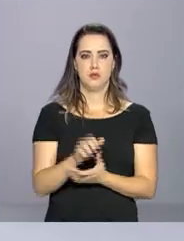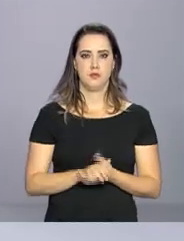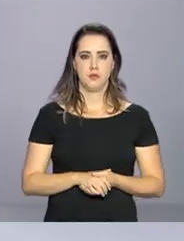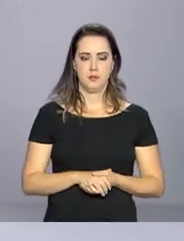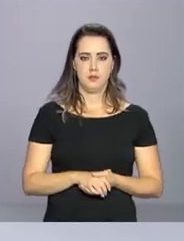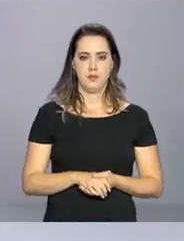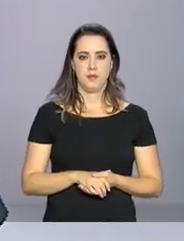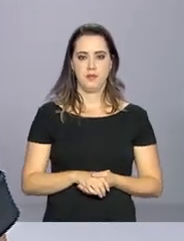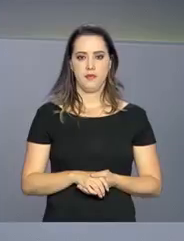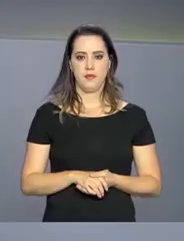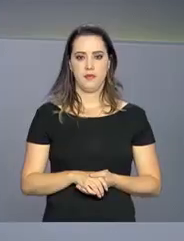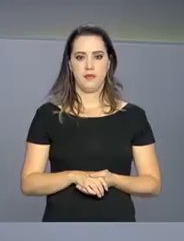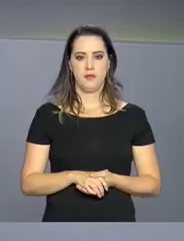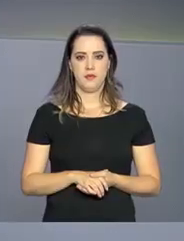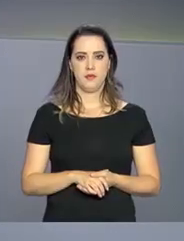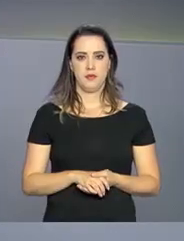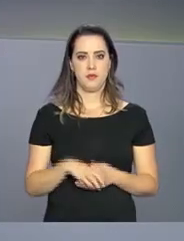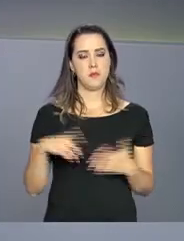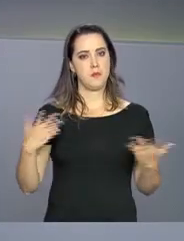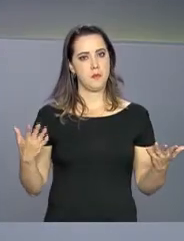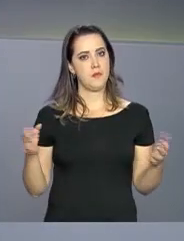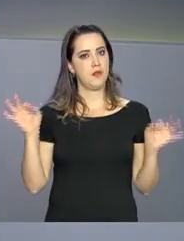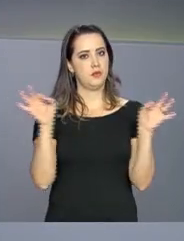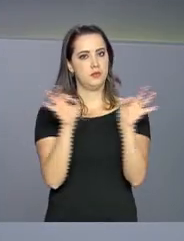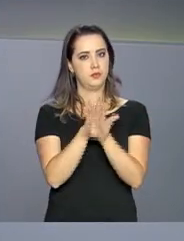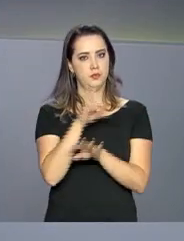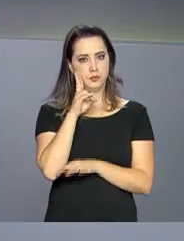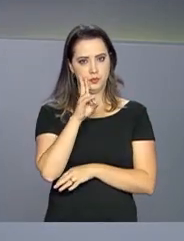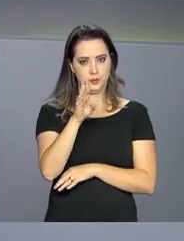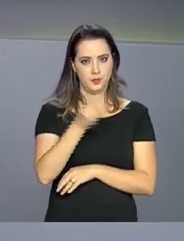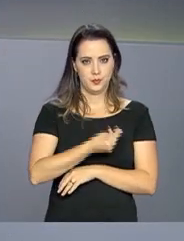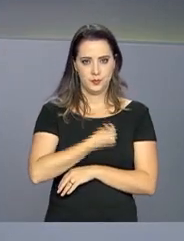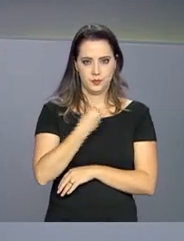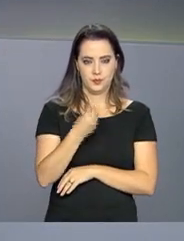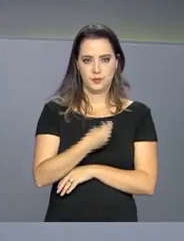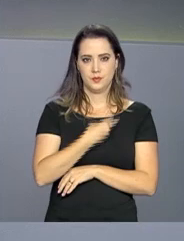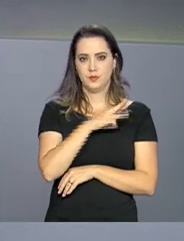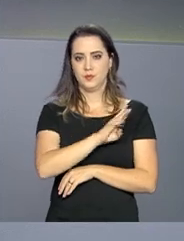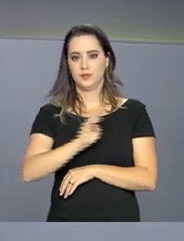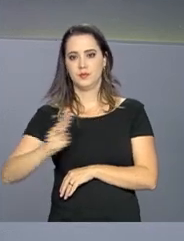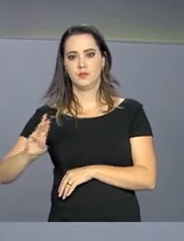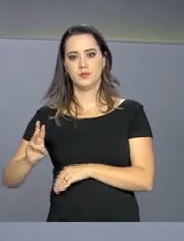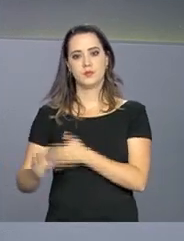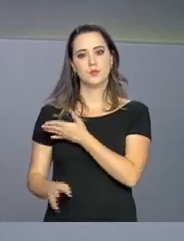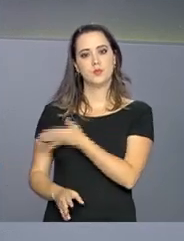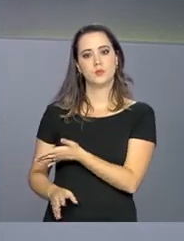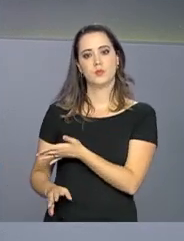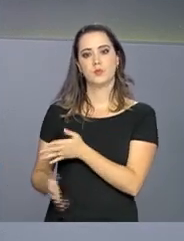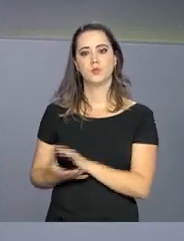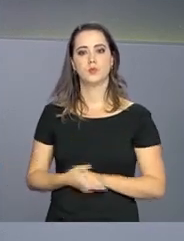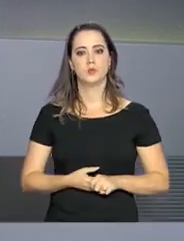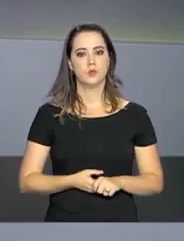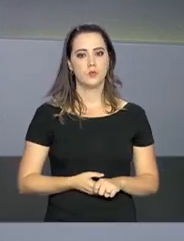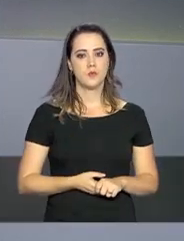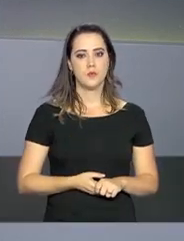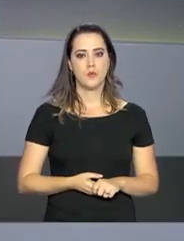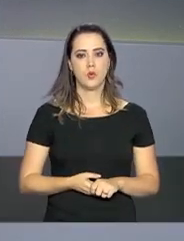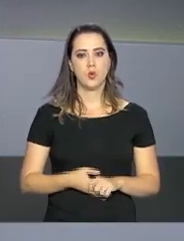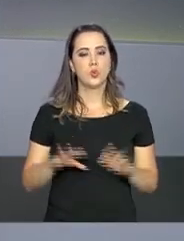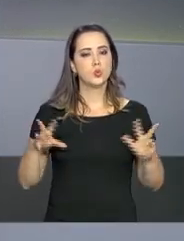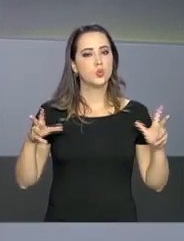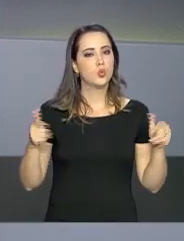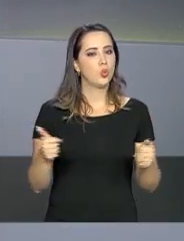de Saúde. Nós ficamos por aqui, você acompanha a programação ao vivo pelo site da NBR na